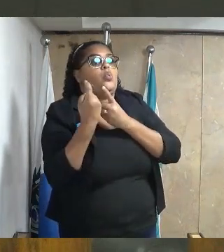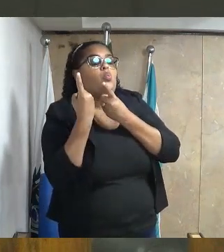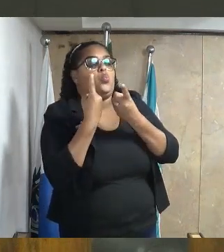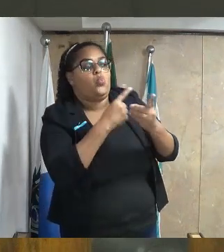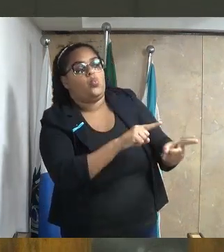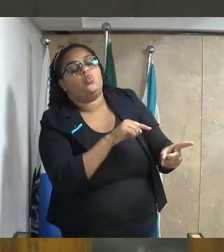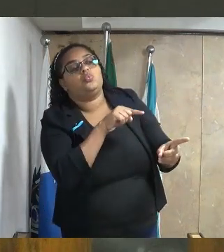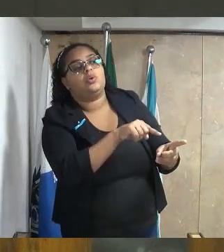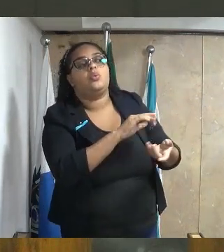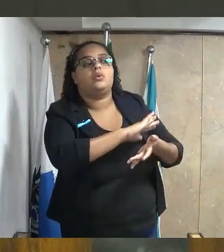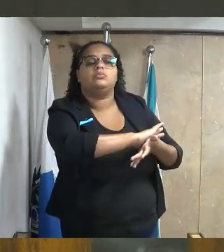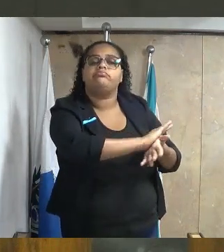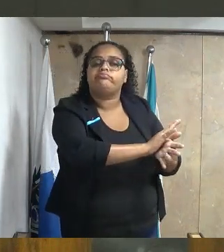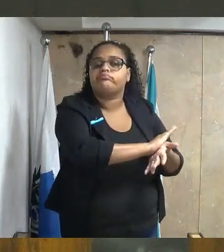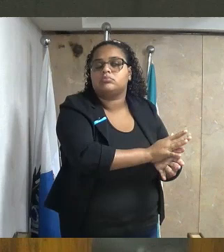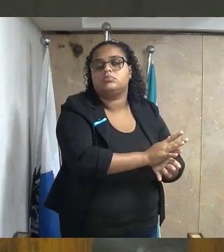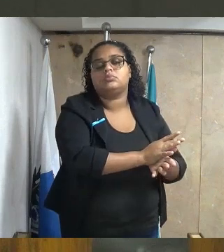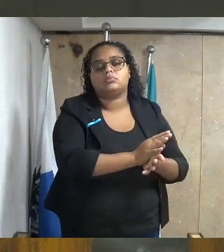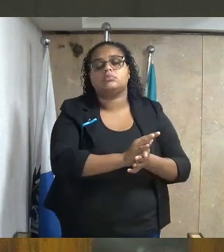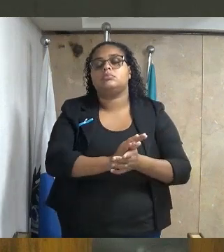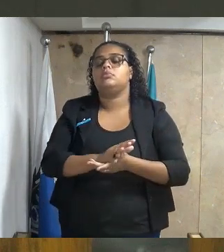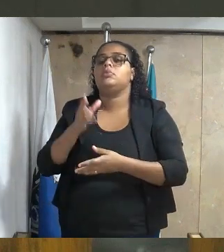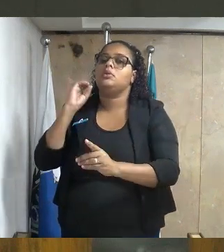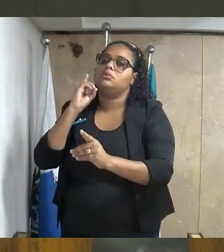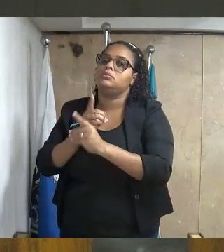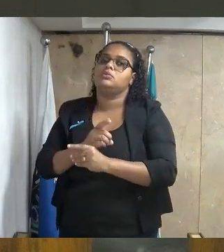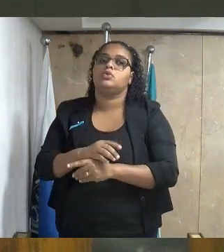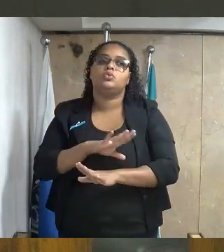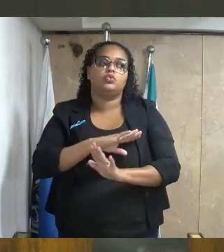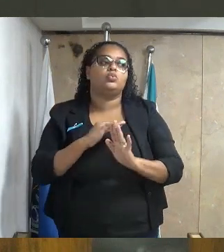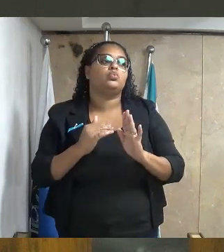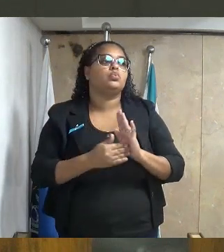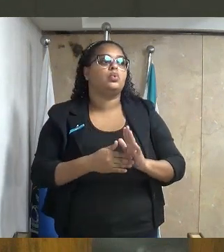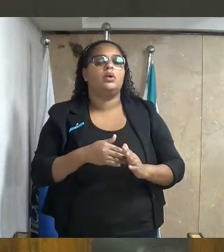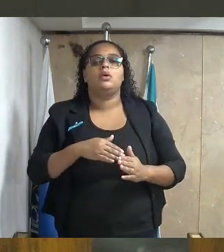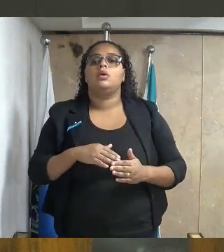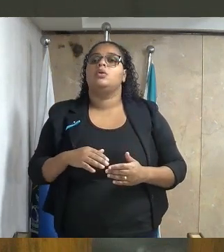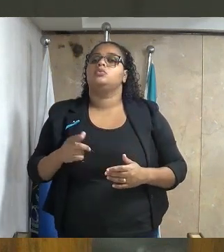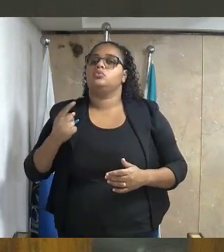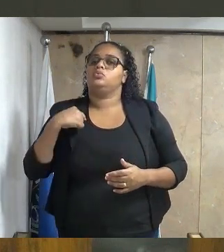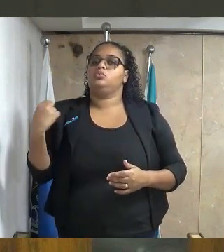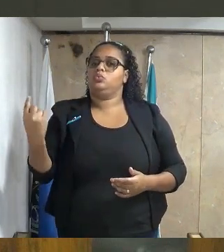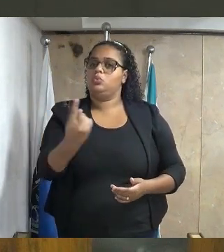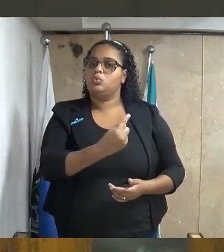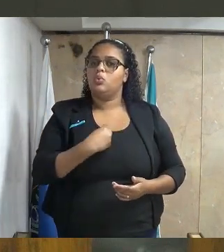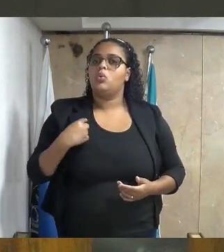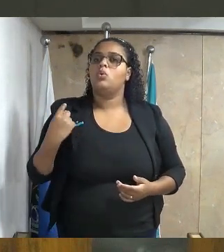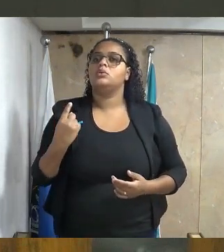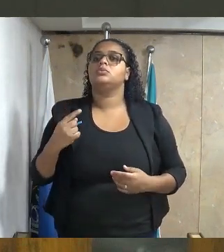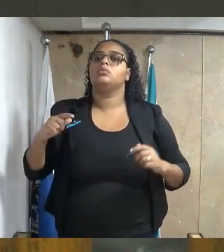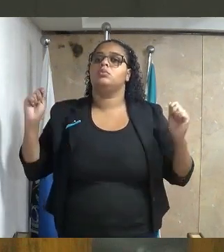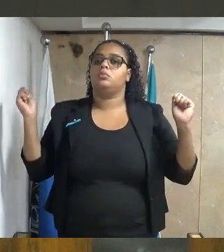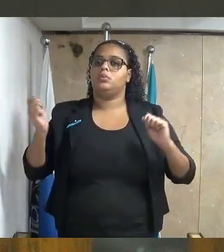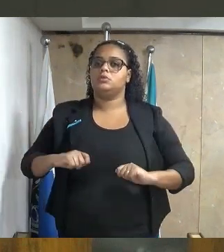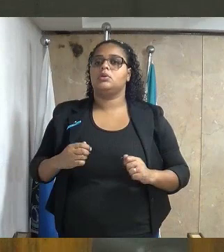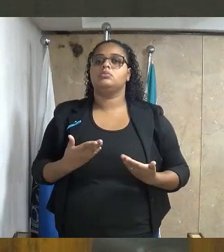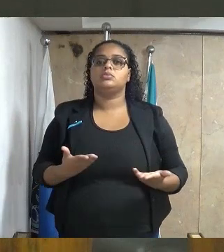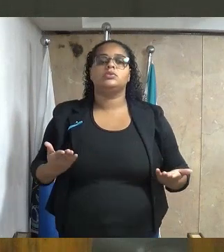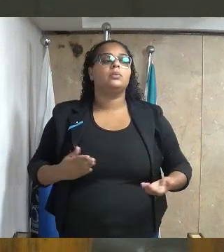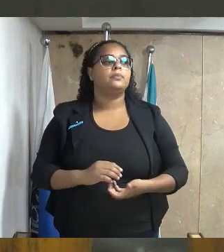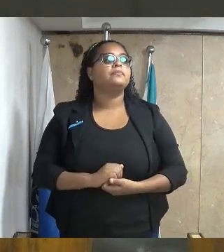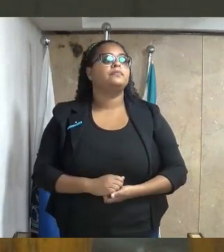vai de encontro tudo aquilo que nós pregamos para que possamos